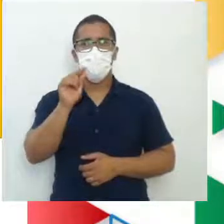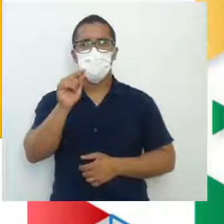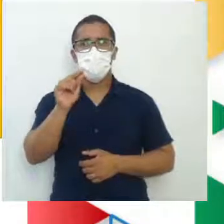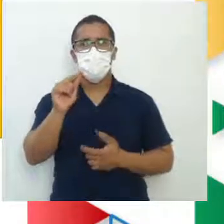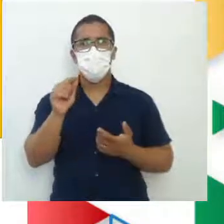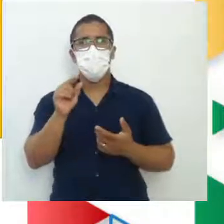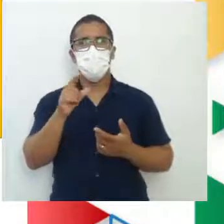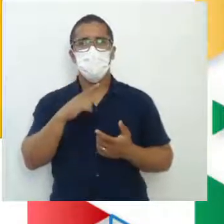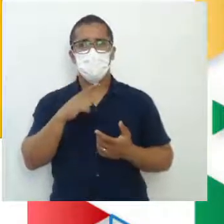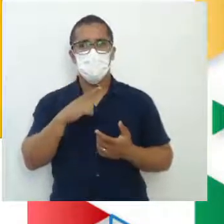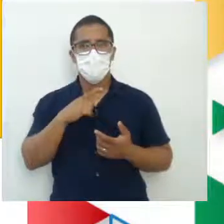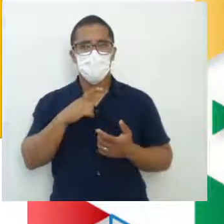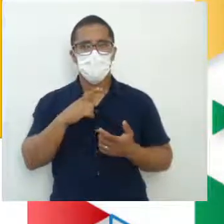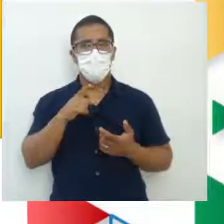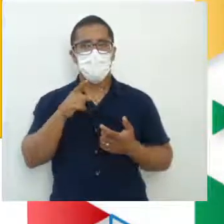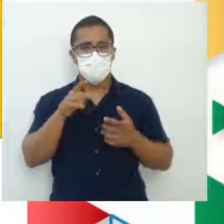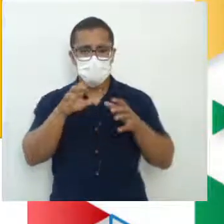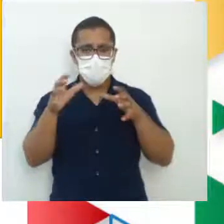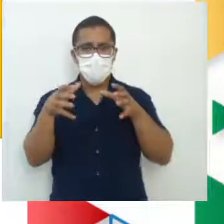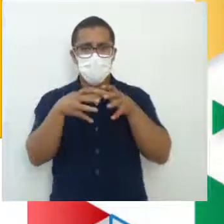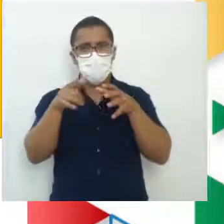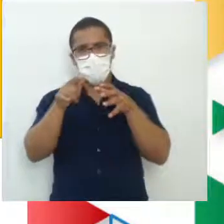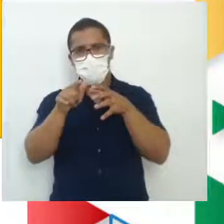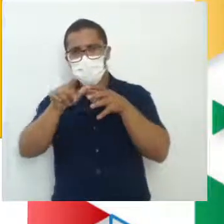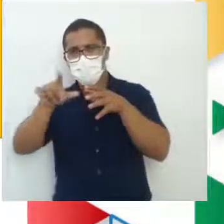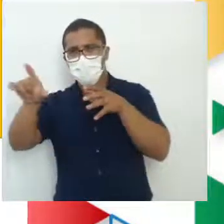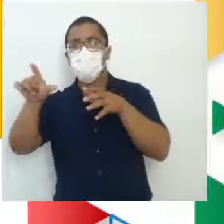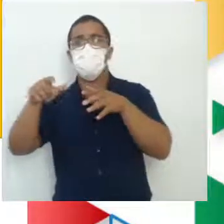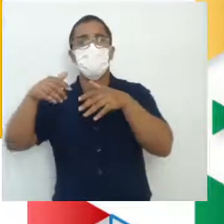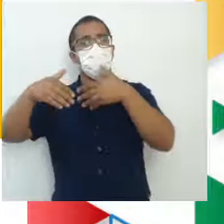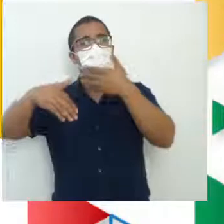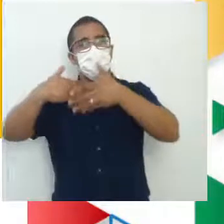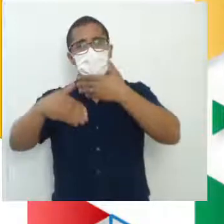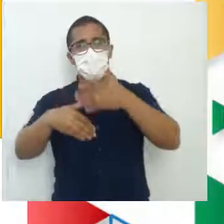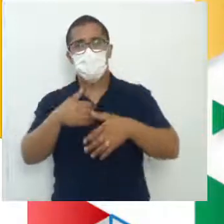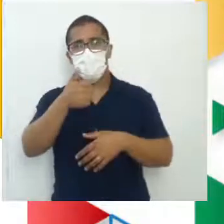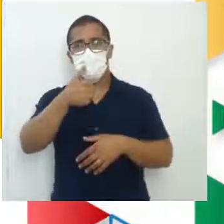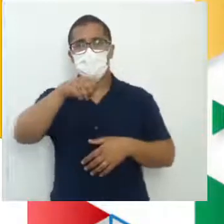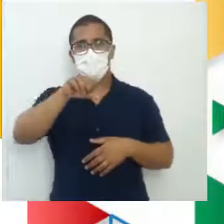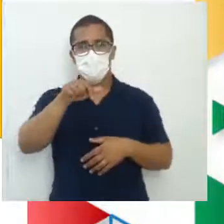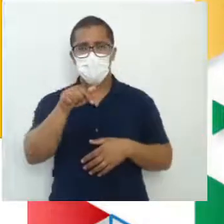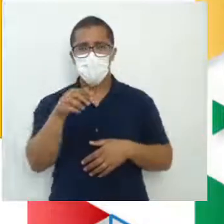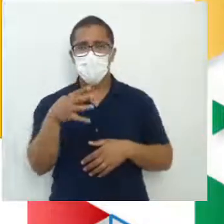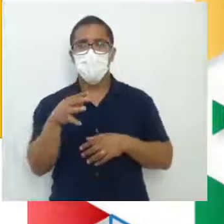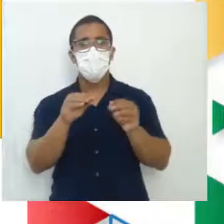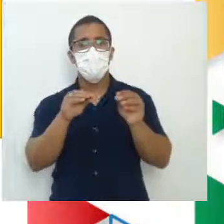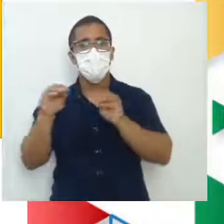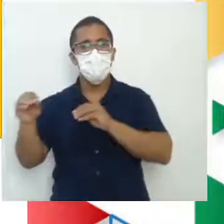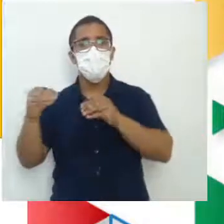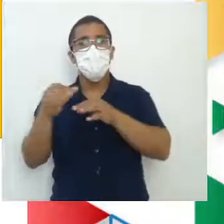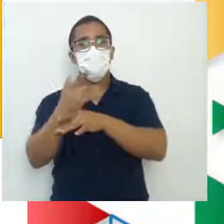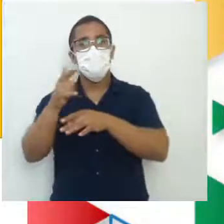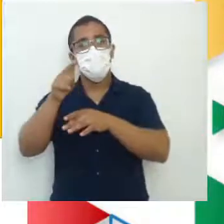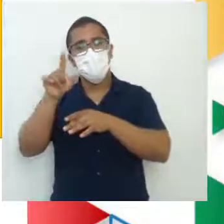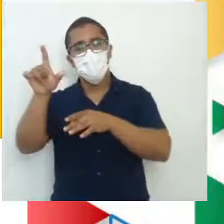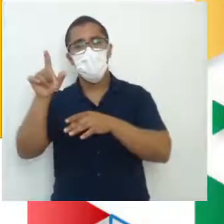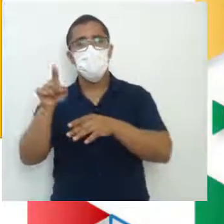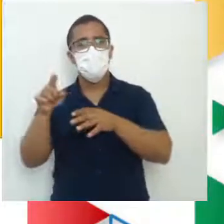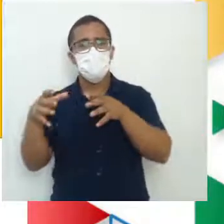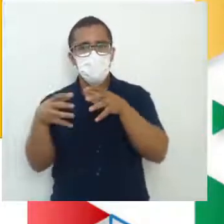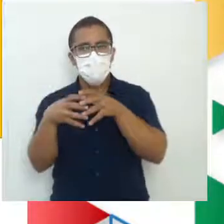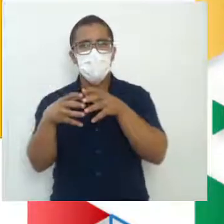Cristo. Em 64, mudou-se, certo, para outra cidade onde funcionou a